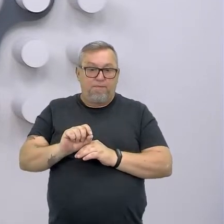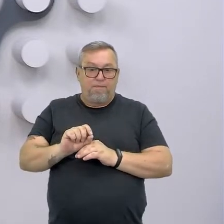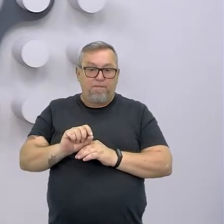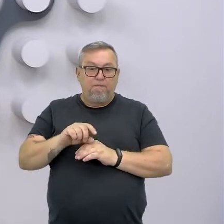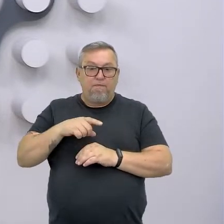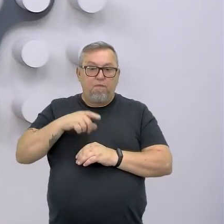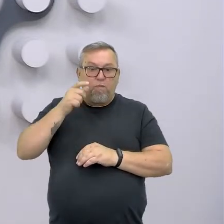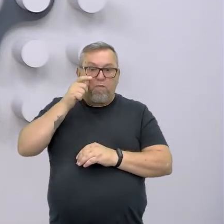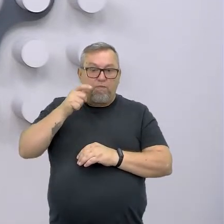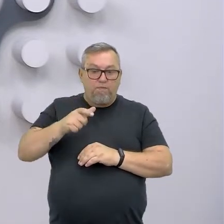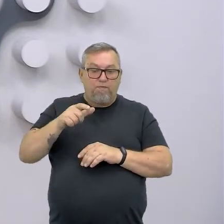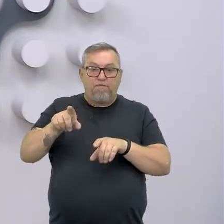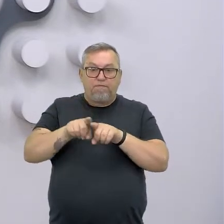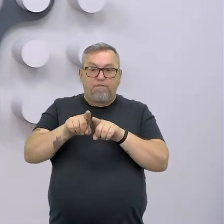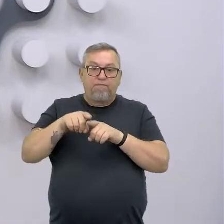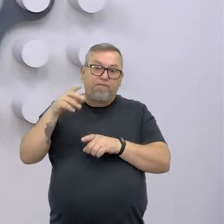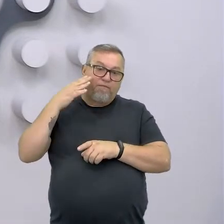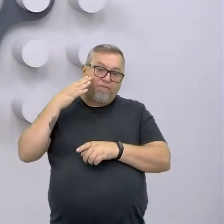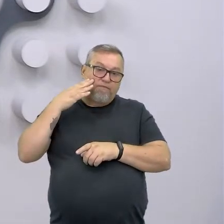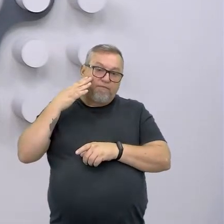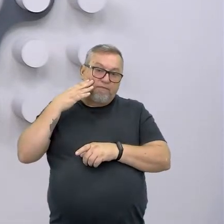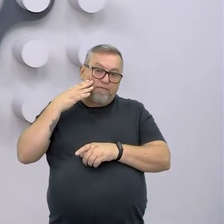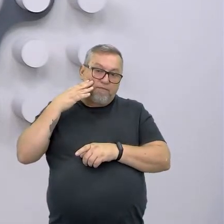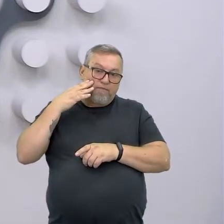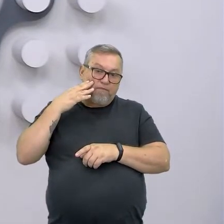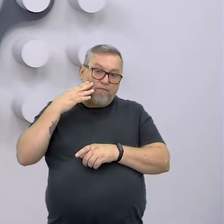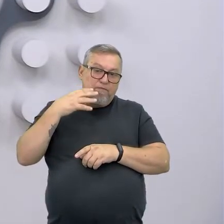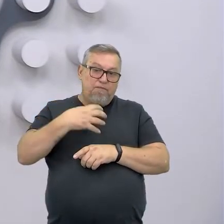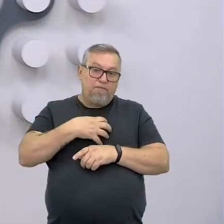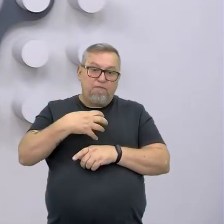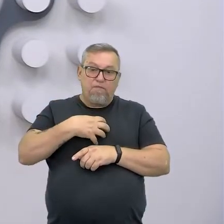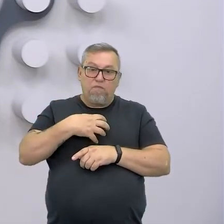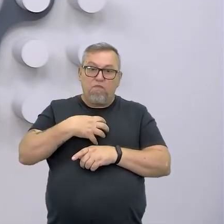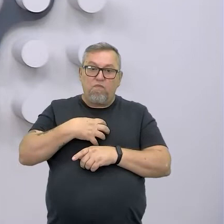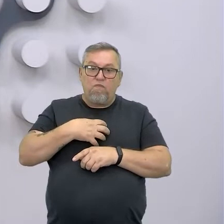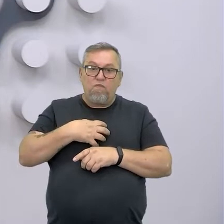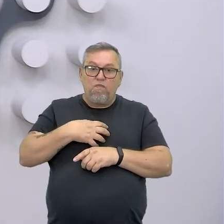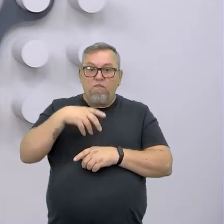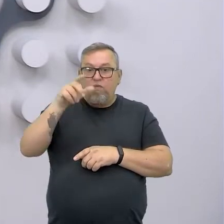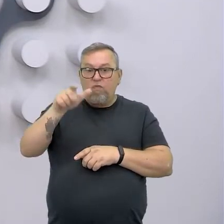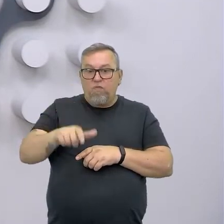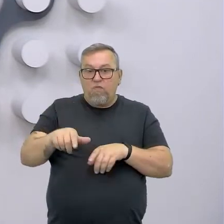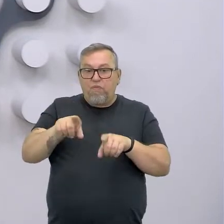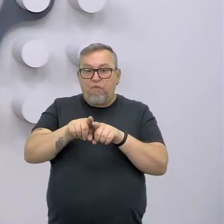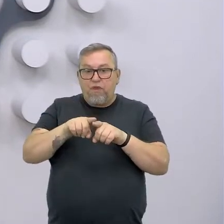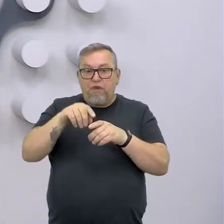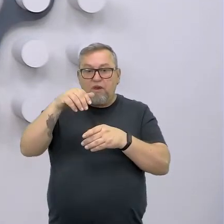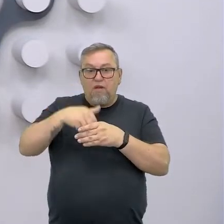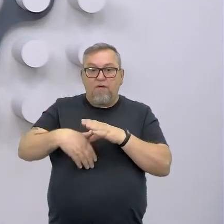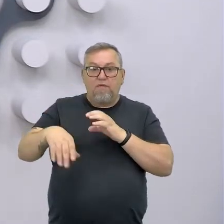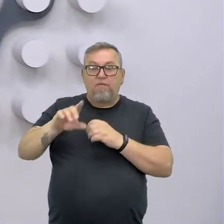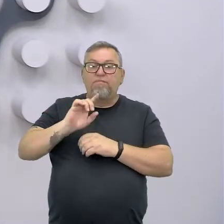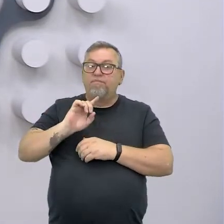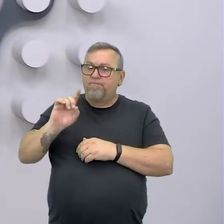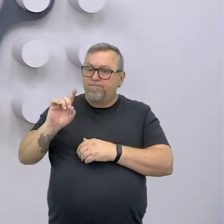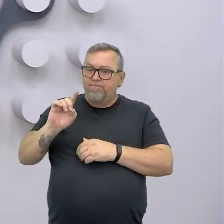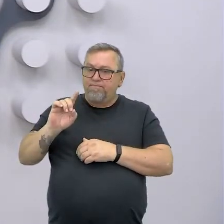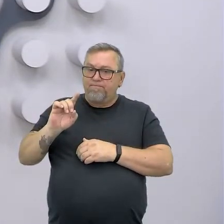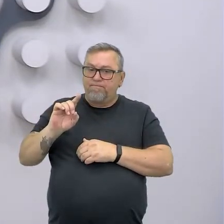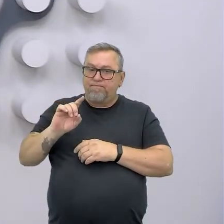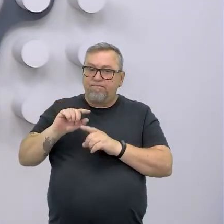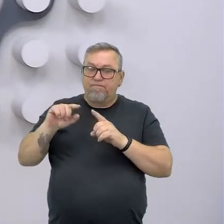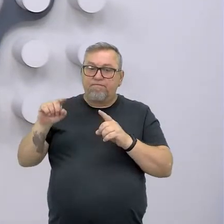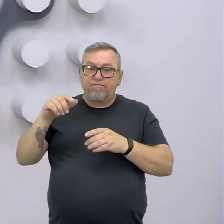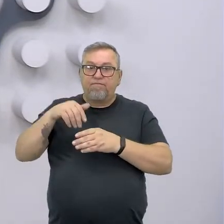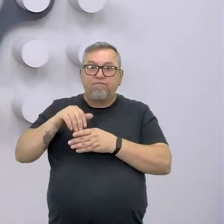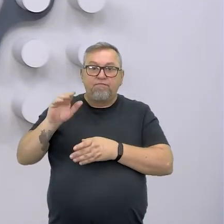de interesse público também saber a posição do candidato em que se vai votar ou não, né? Então, se